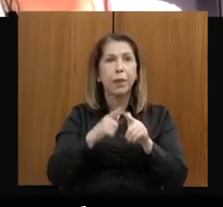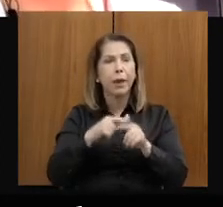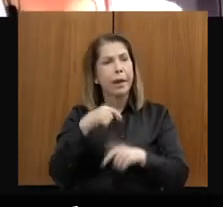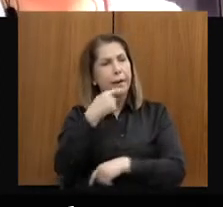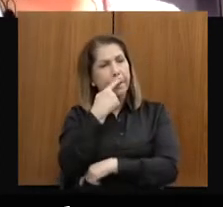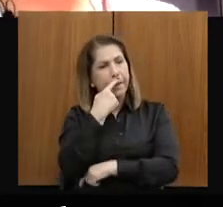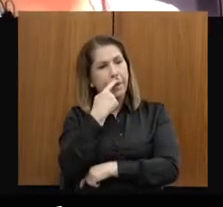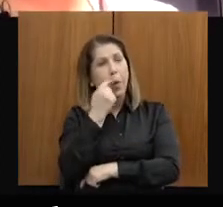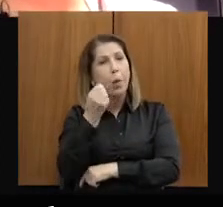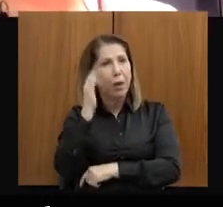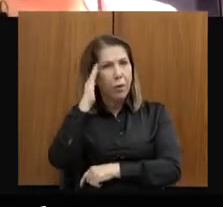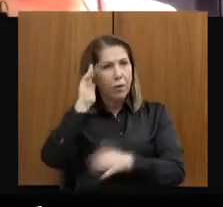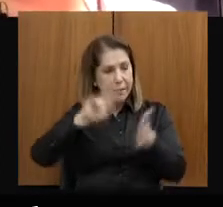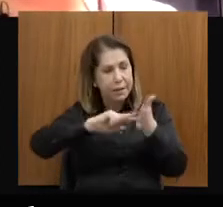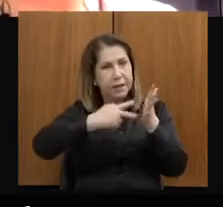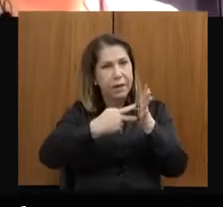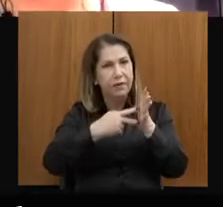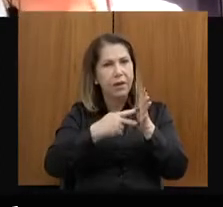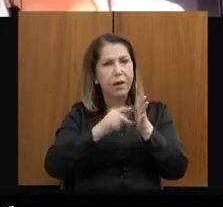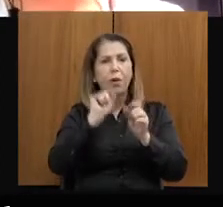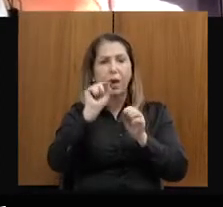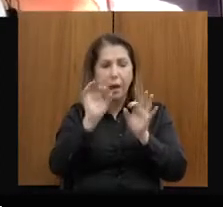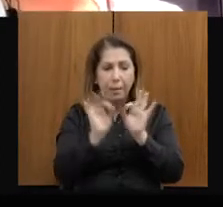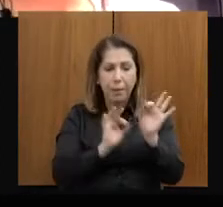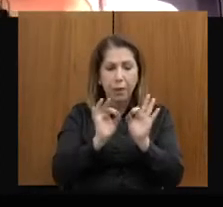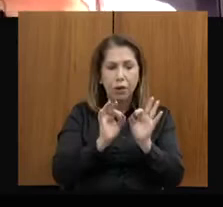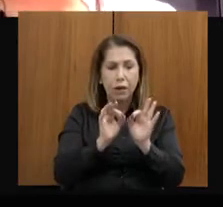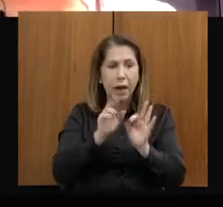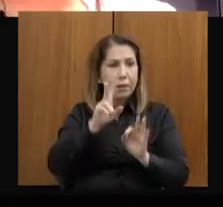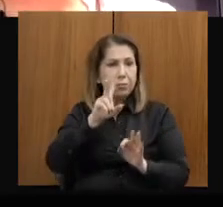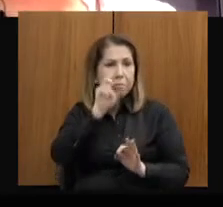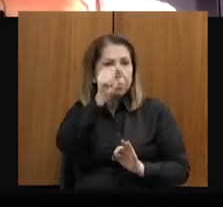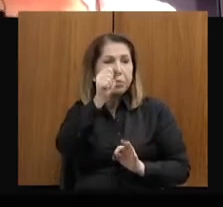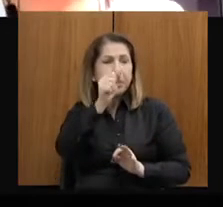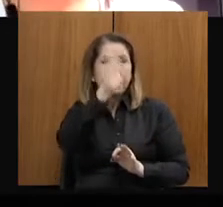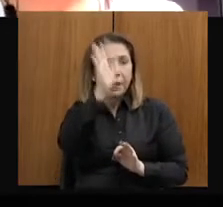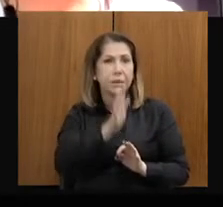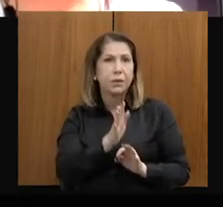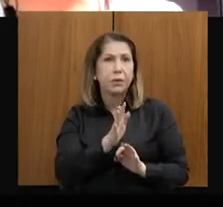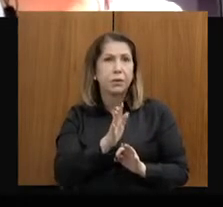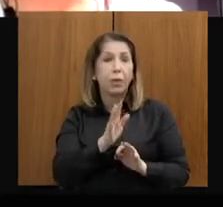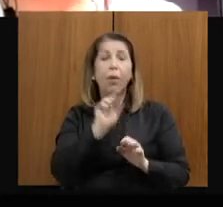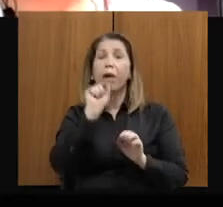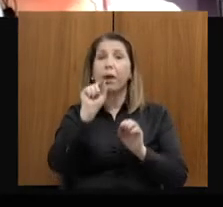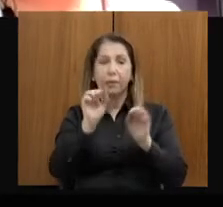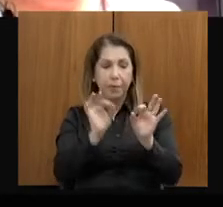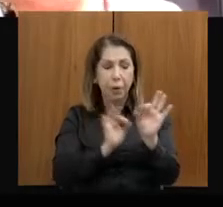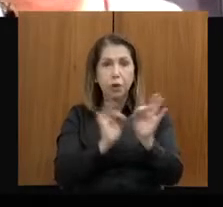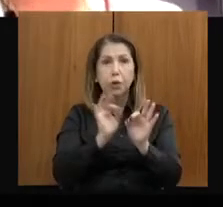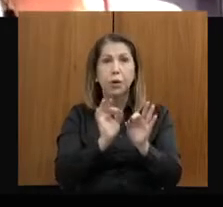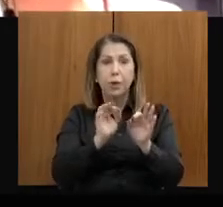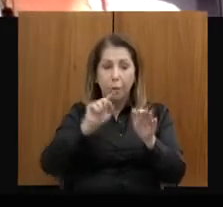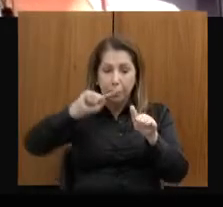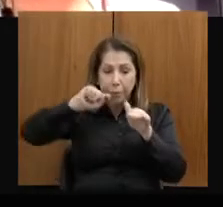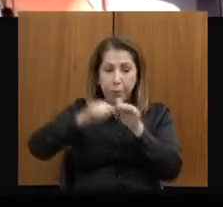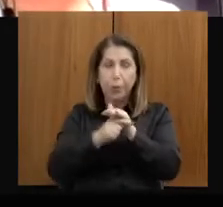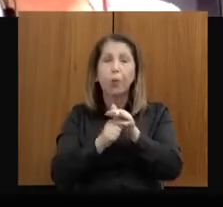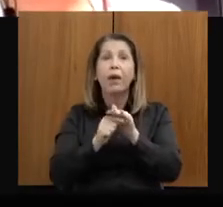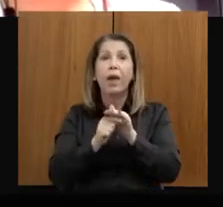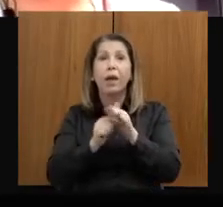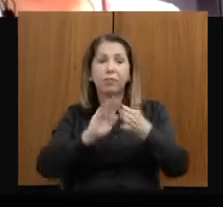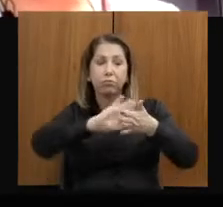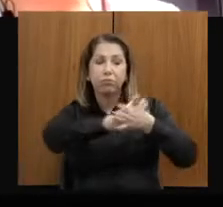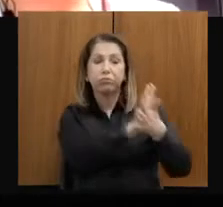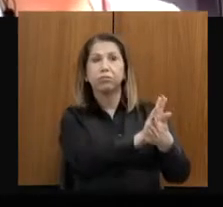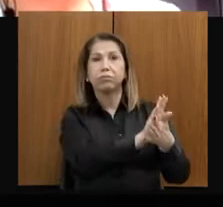projectos relativamente vitoriosos para o país mas projetos que são profundamente excludentes